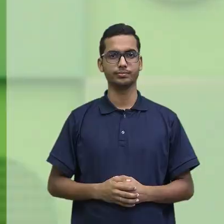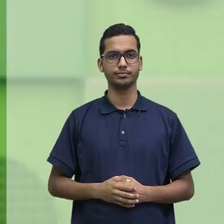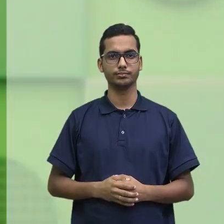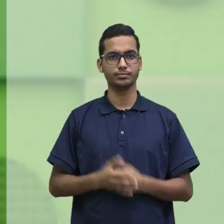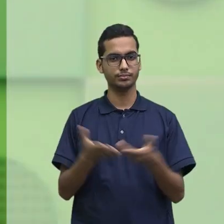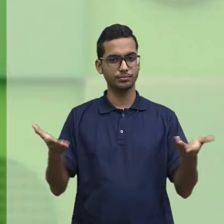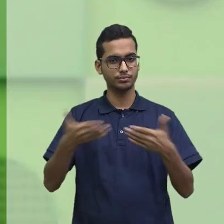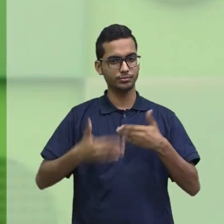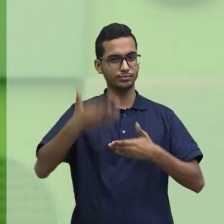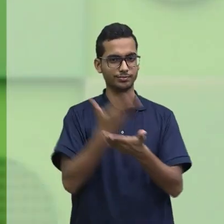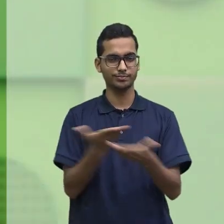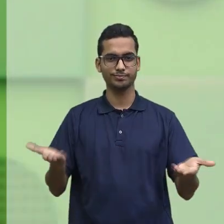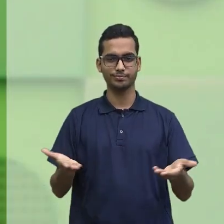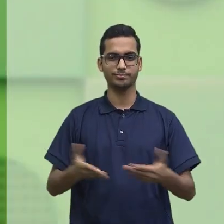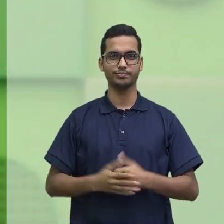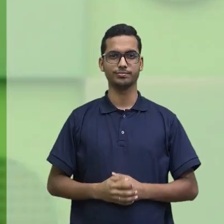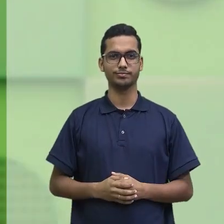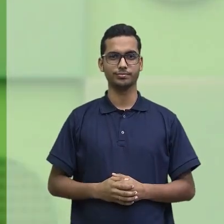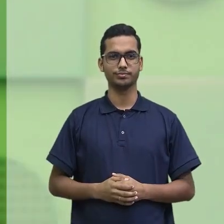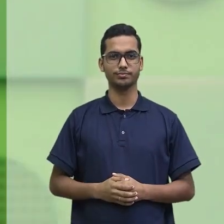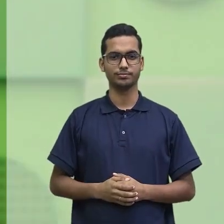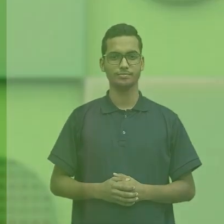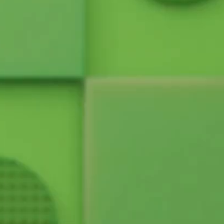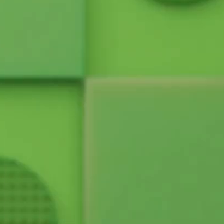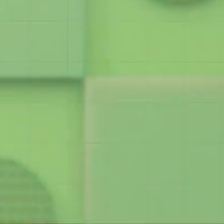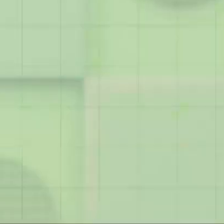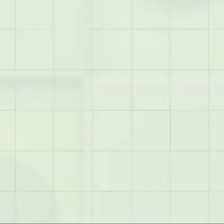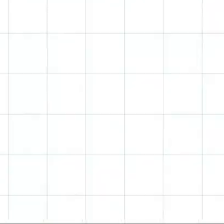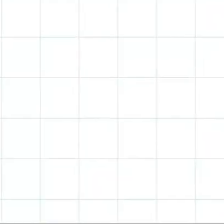Então, vamos à nossa aula.